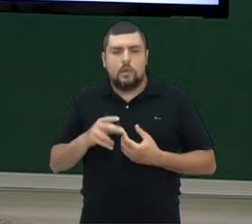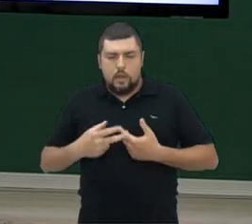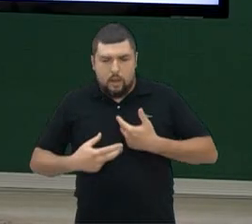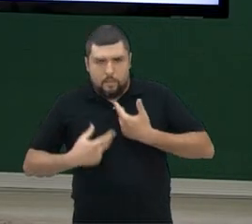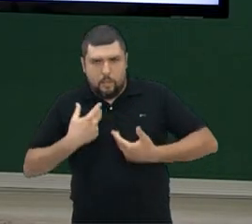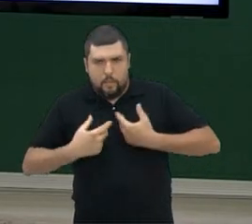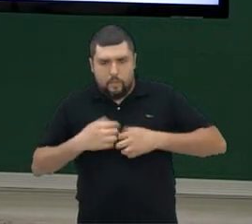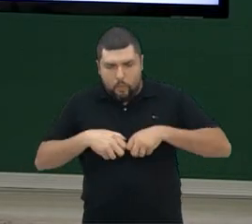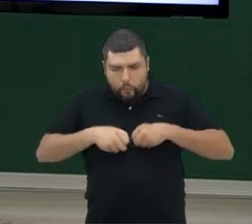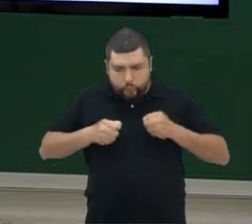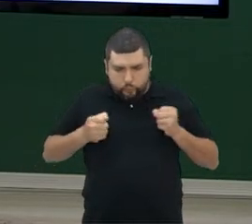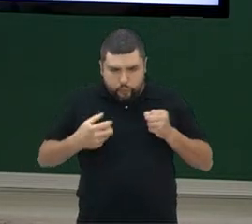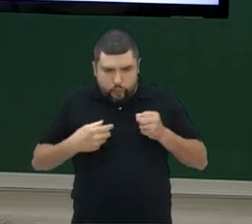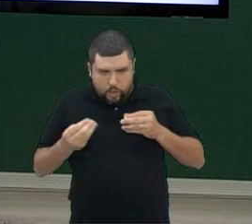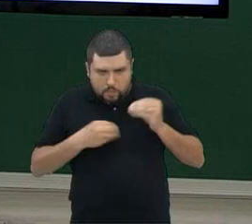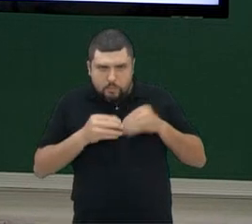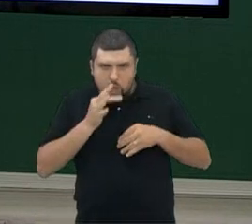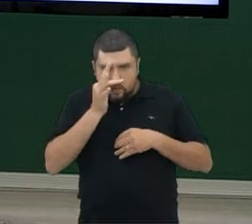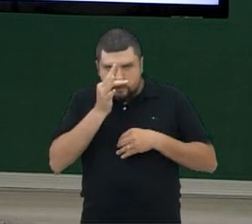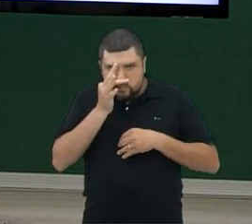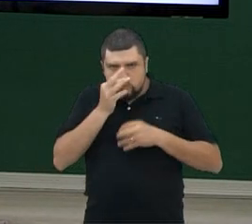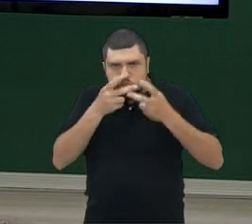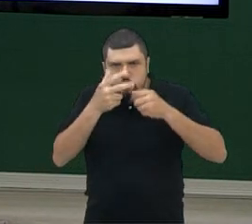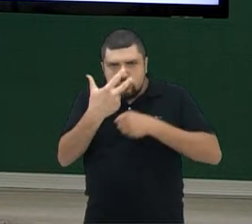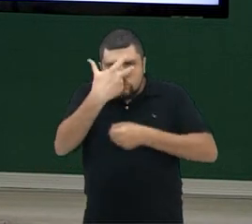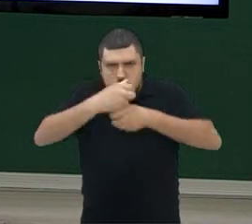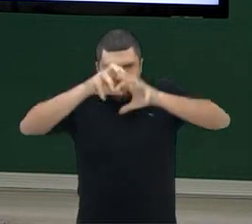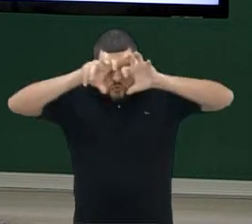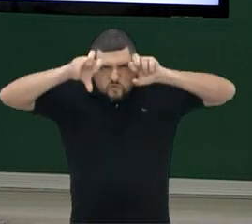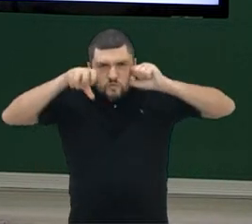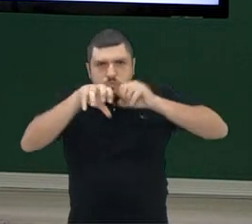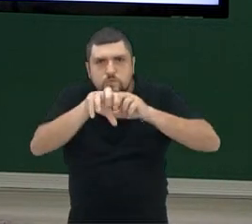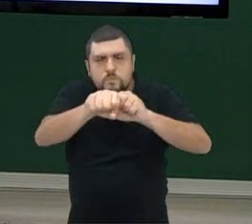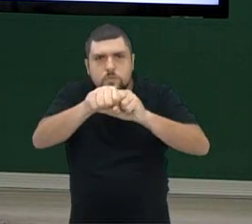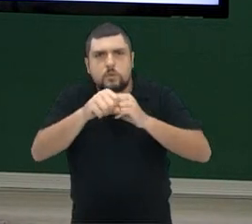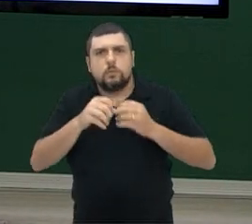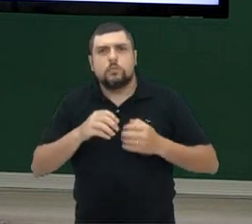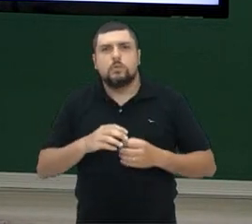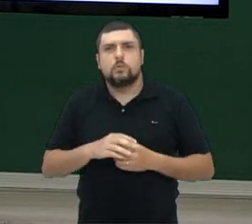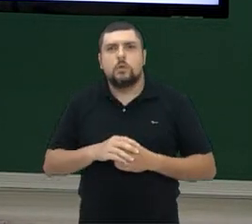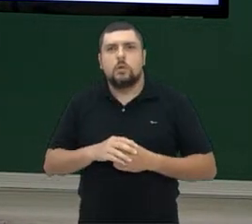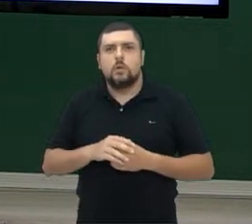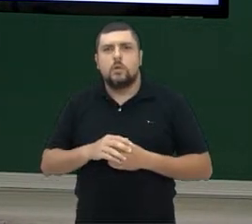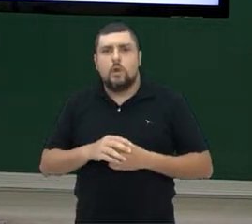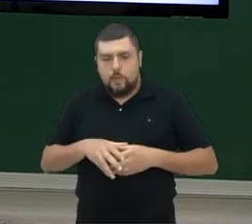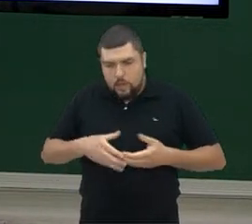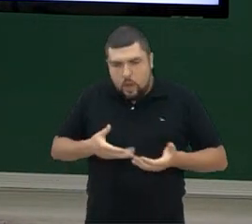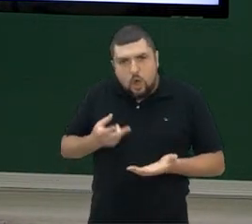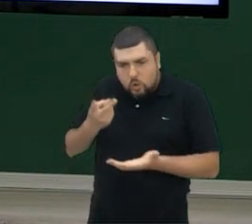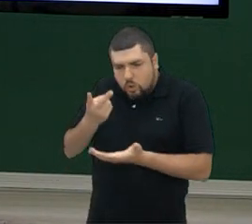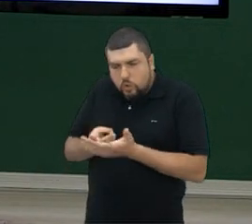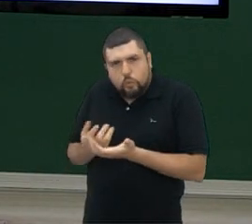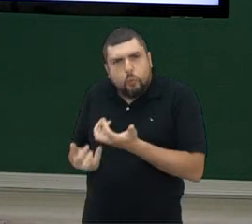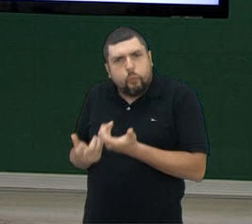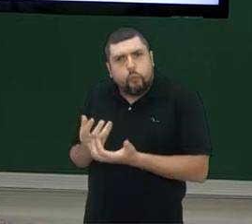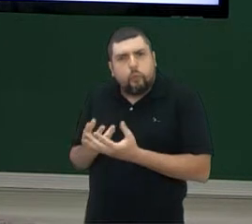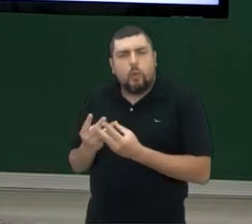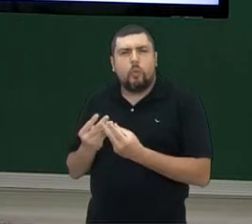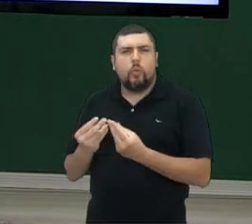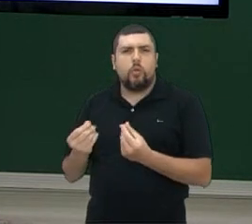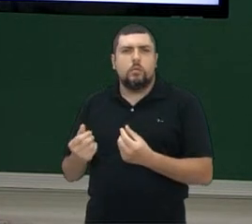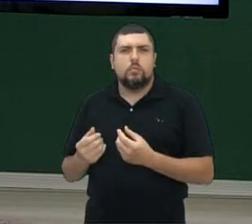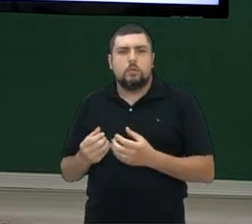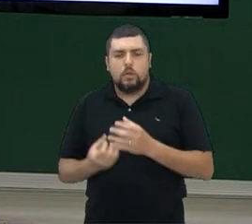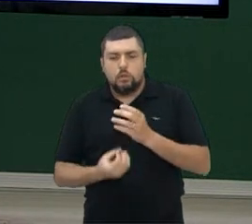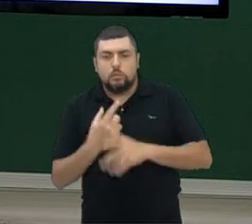câmera, eu vou parar no teu sofá aí, meu amigo. A mumificação, opa. A cremação, a criação de cemitérios para